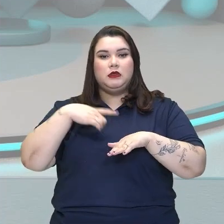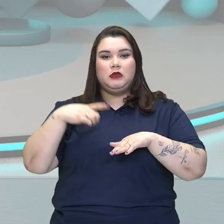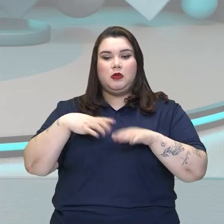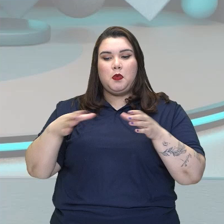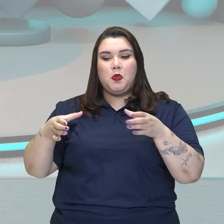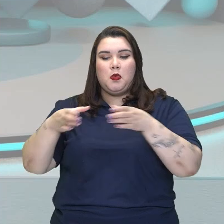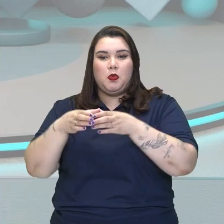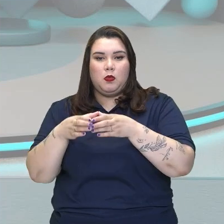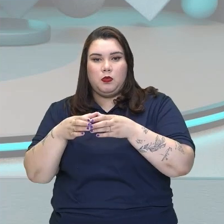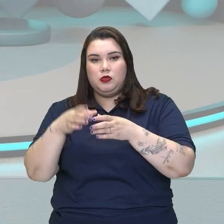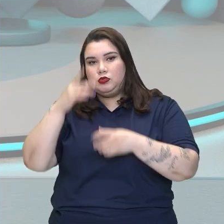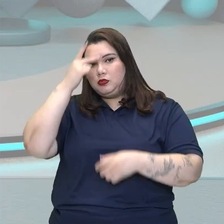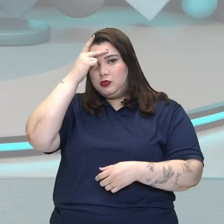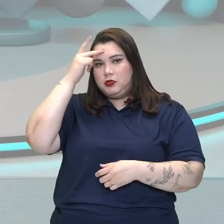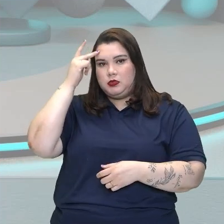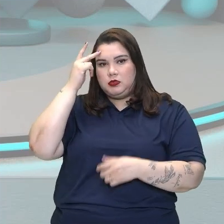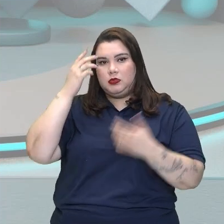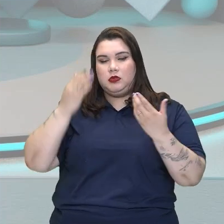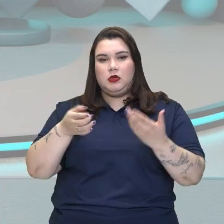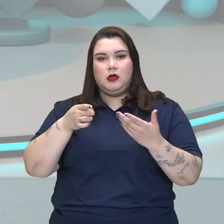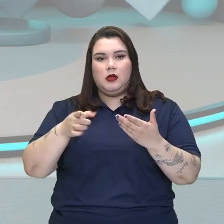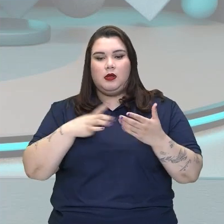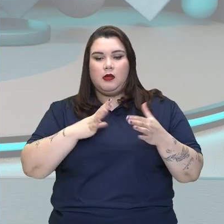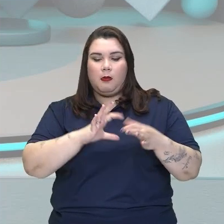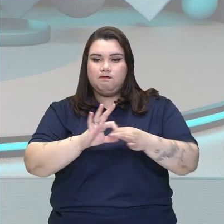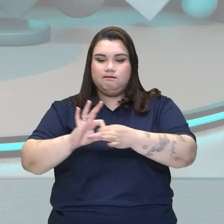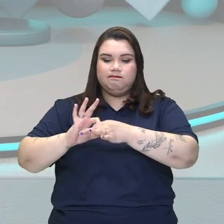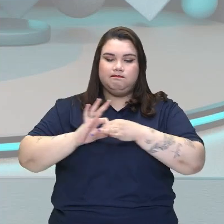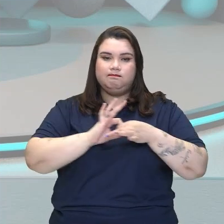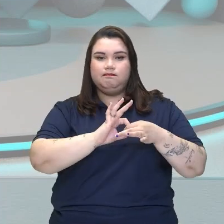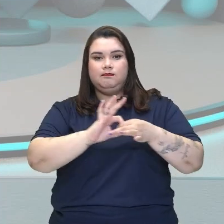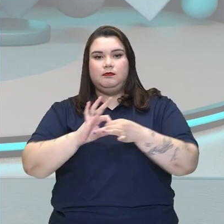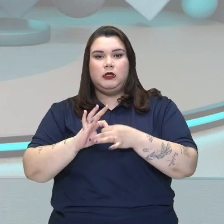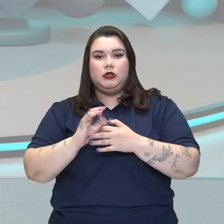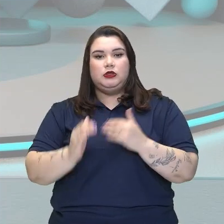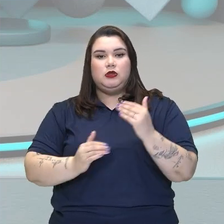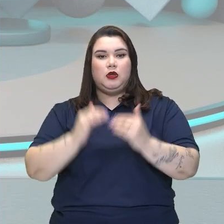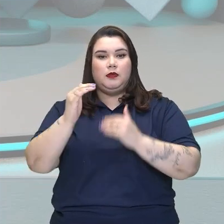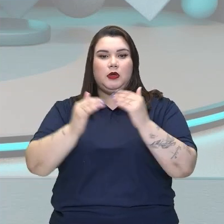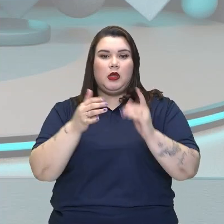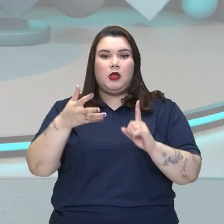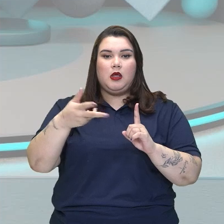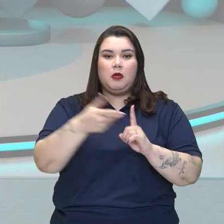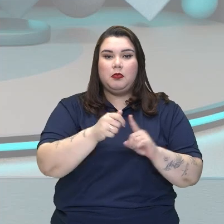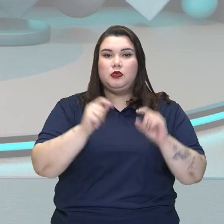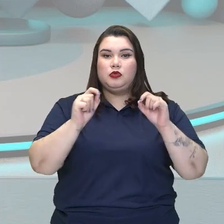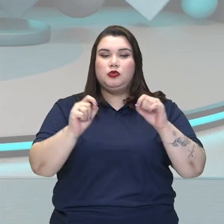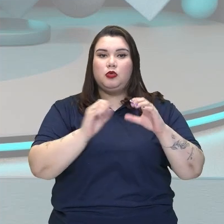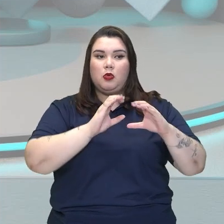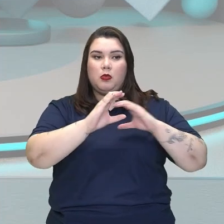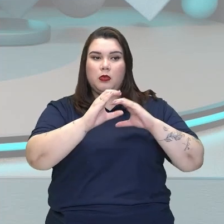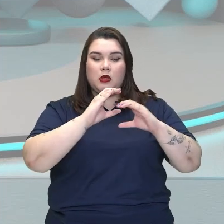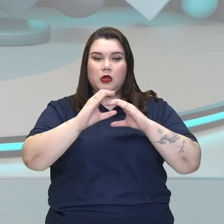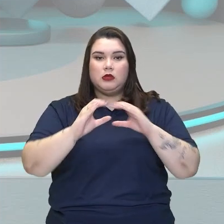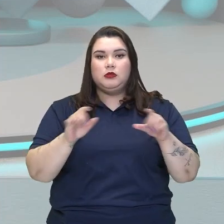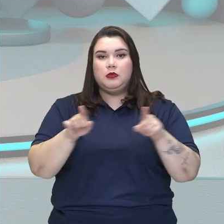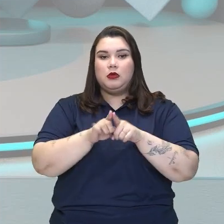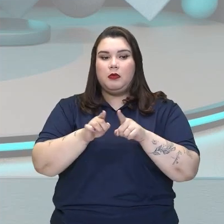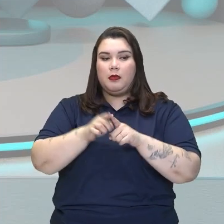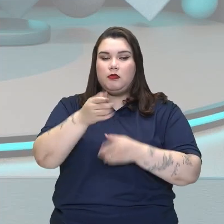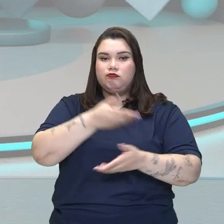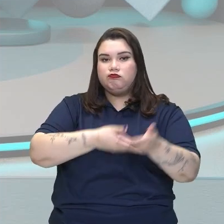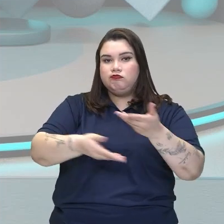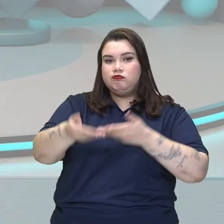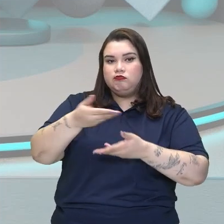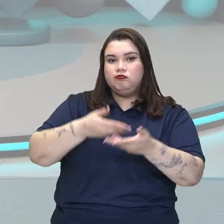arvorismo, né, fortalece laços aí, ó, e desenvolve habilidades de comunicação e cooperação,